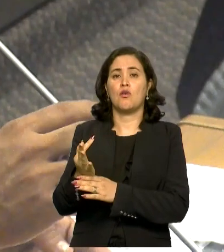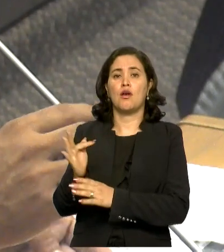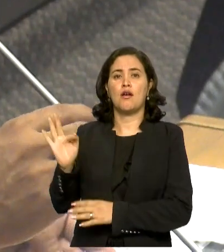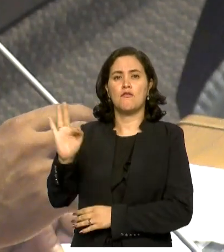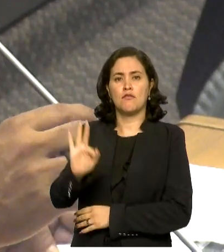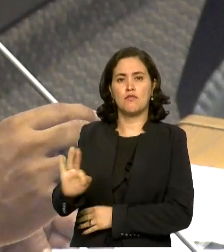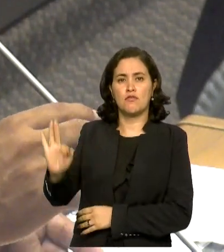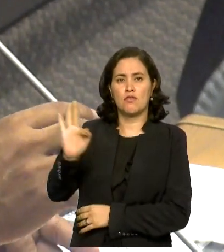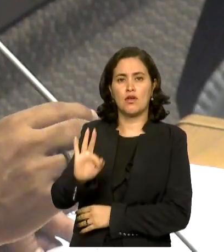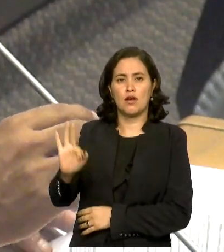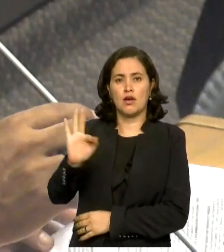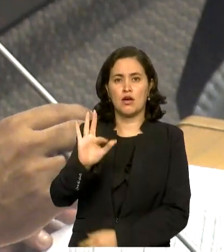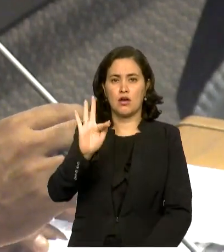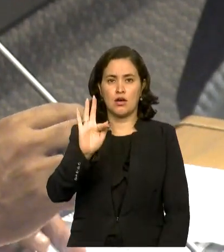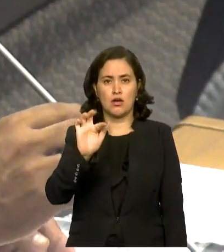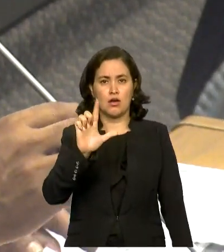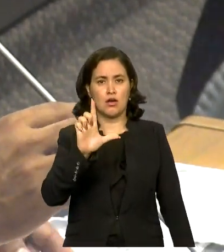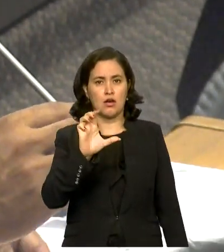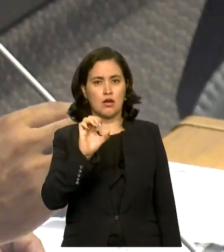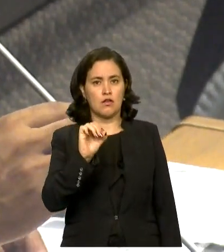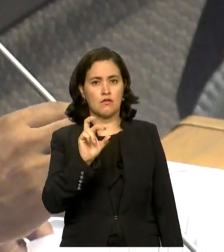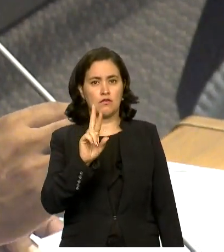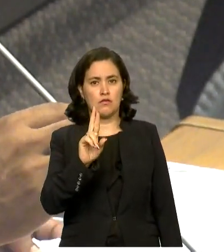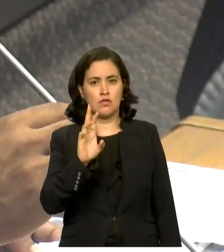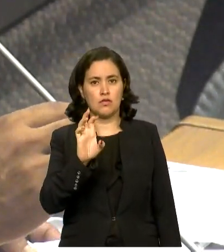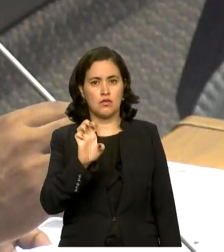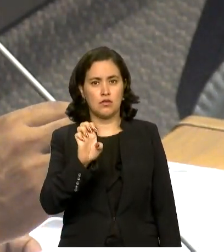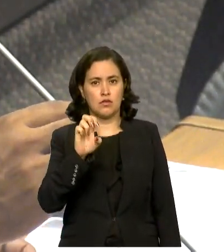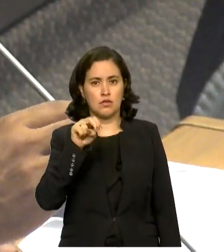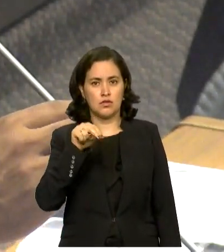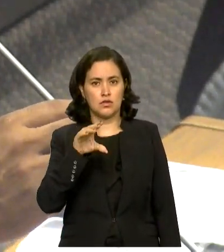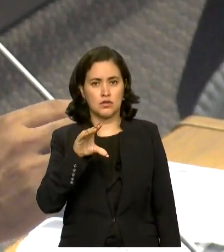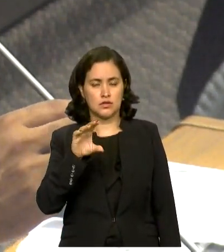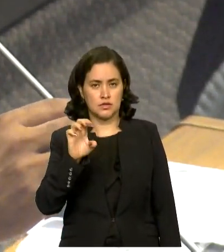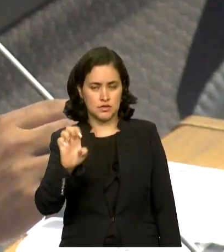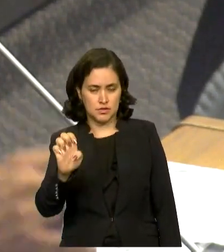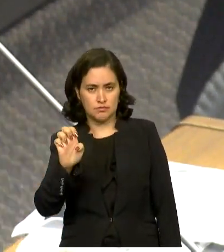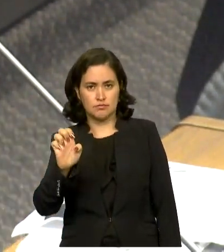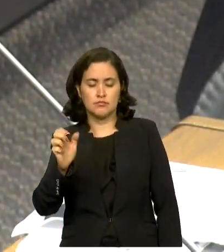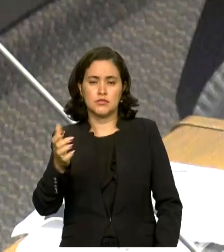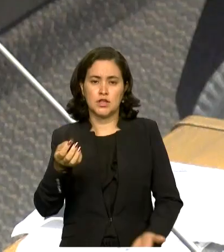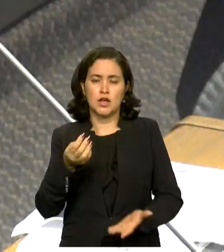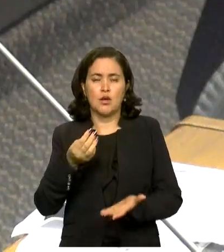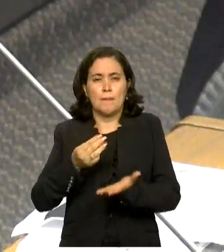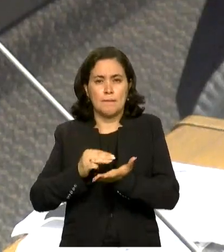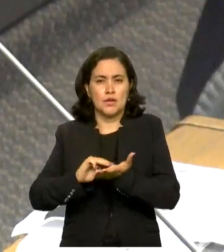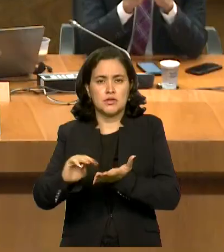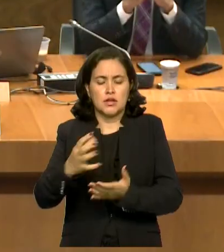nossa nota de pesar em homenagem à família, em homenagem a todo o trabalho que ela realizou no estado do Maranhão.